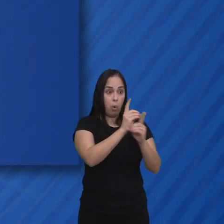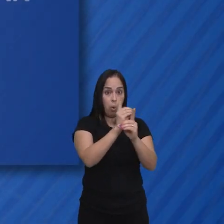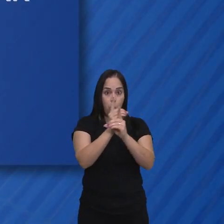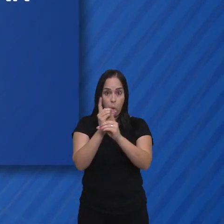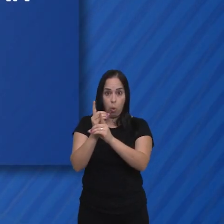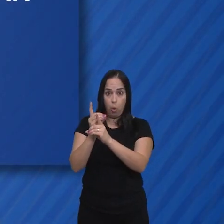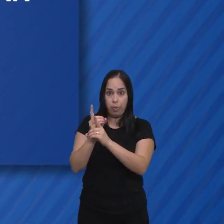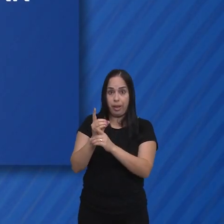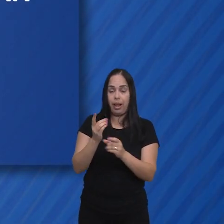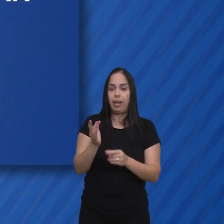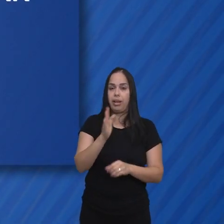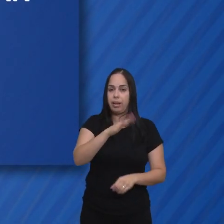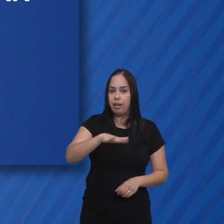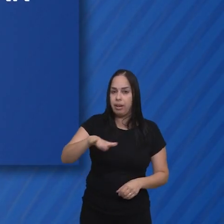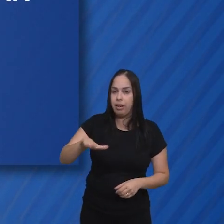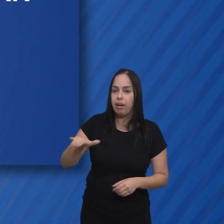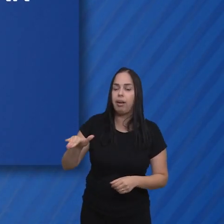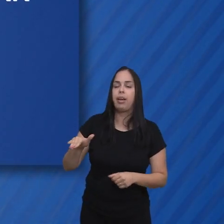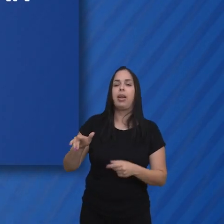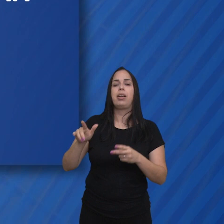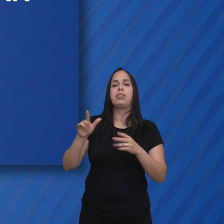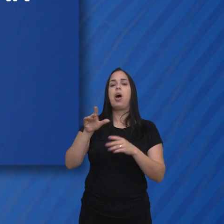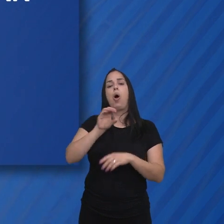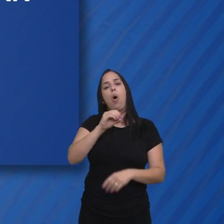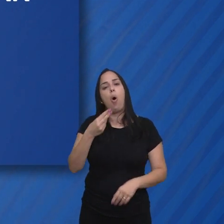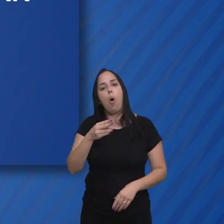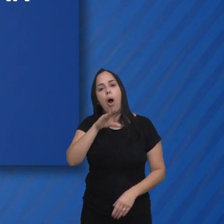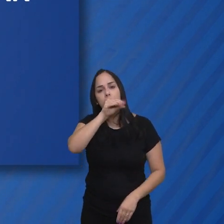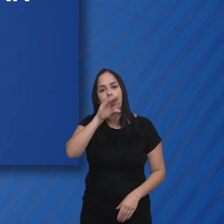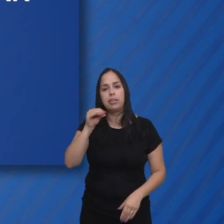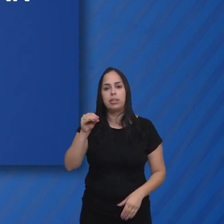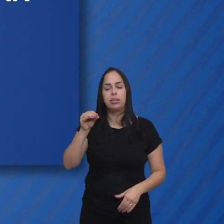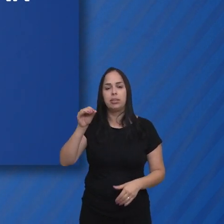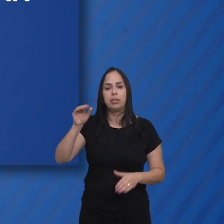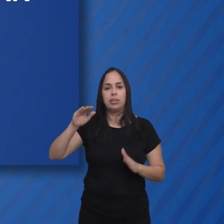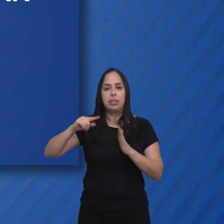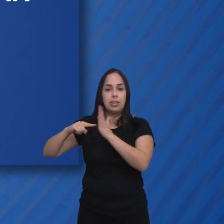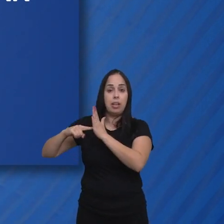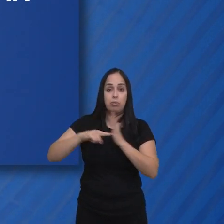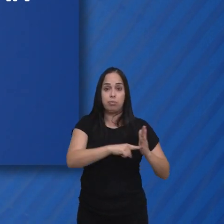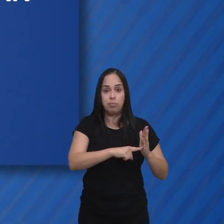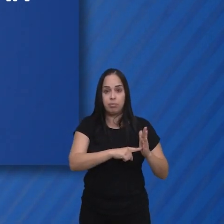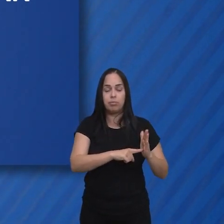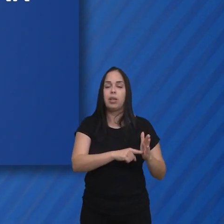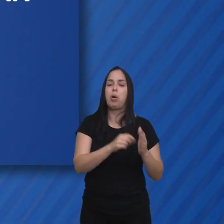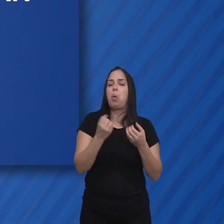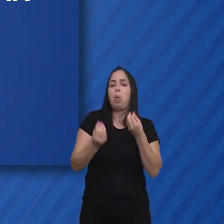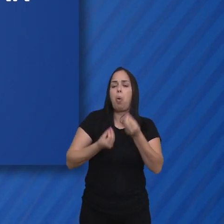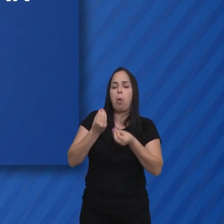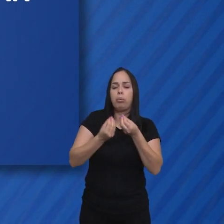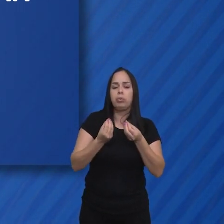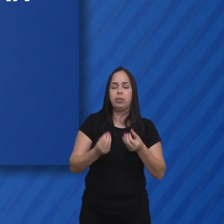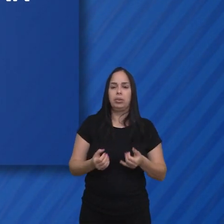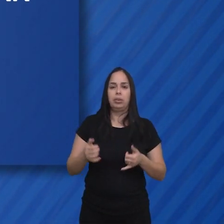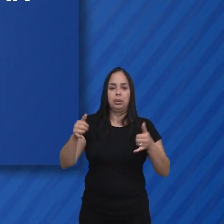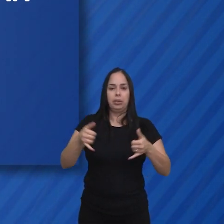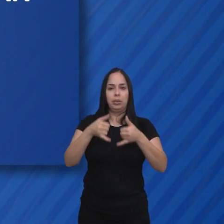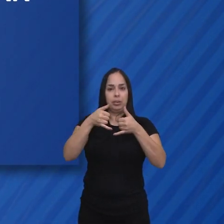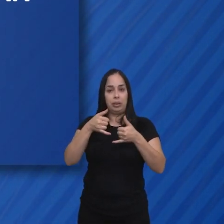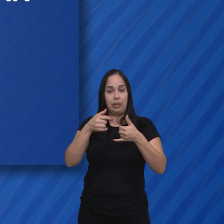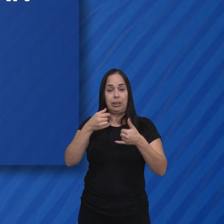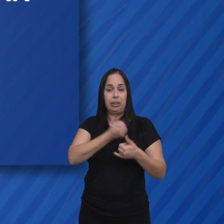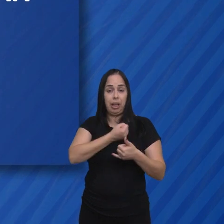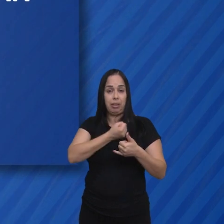você encontrar crianças ou adolescentes em situações de trabalho, denuncie. As denúncias podem ser feitas por meio